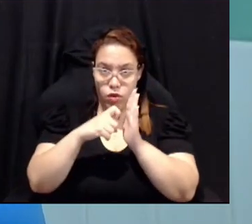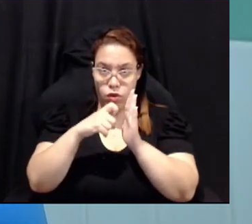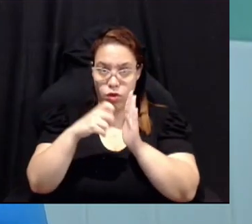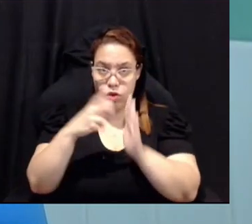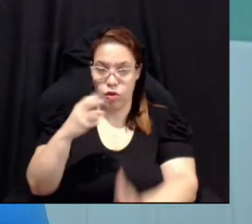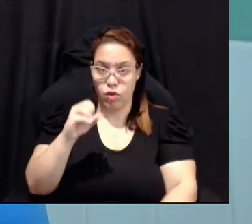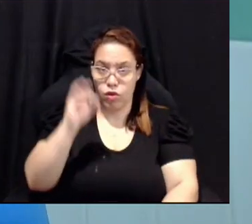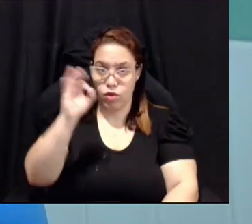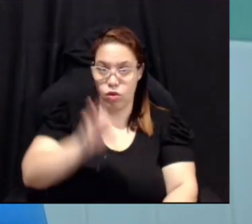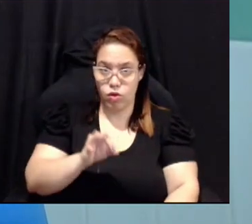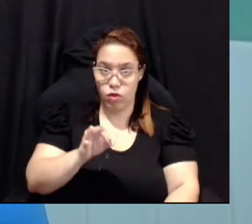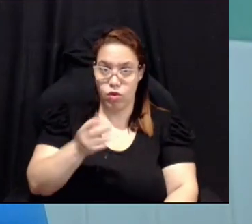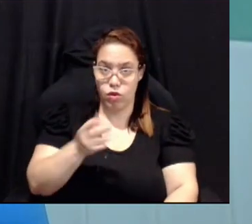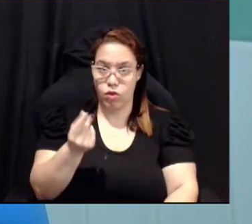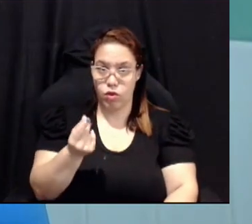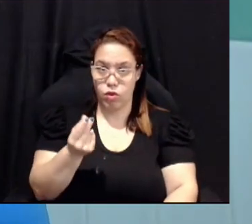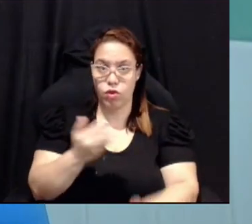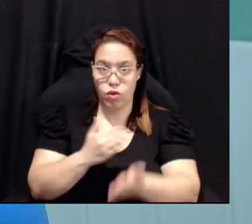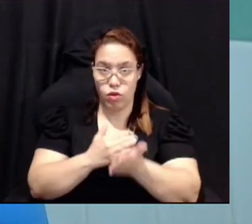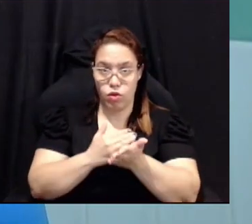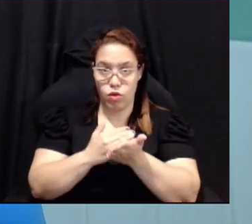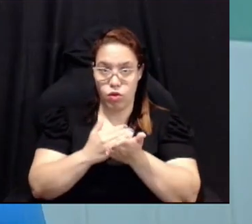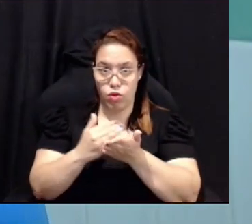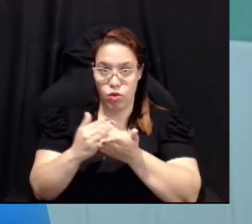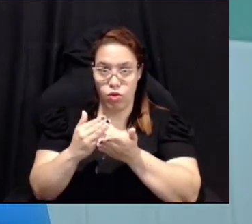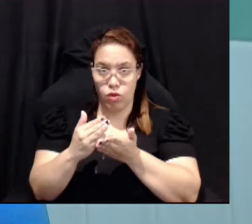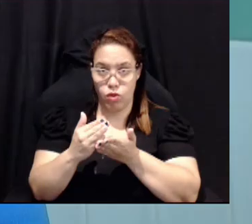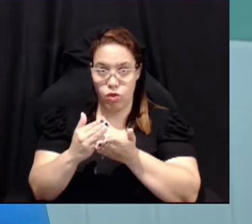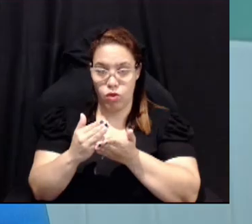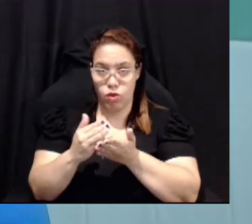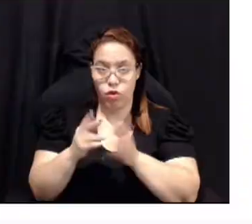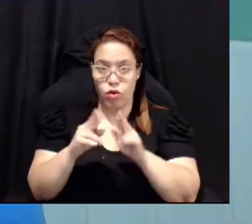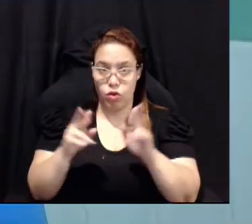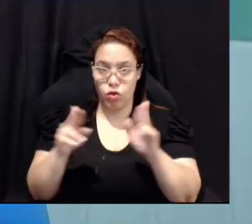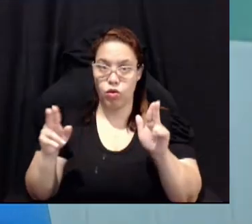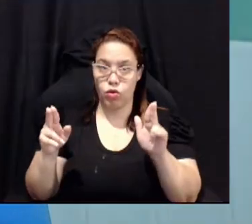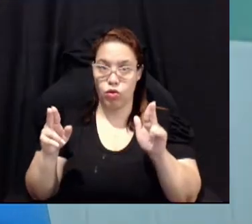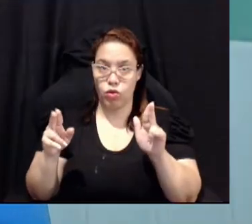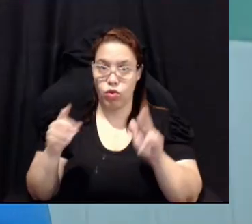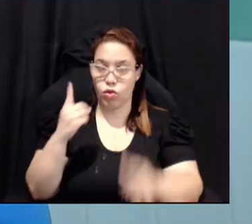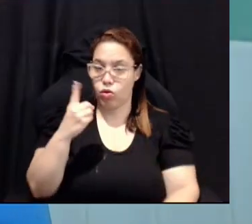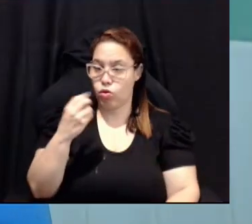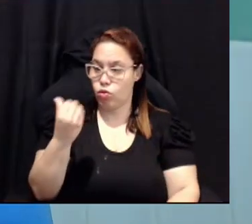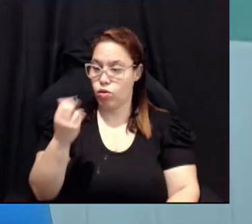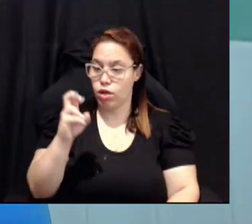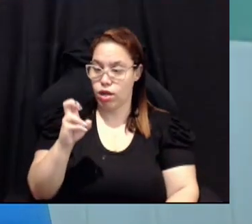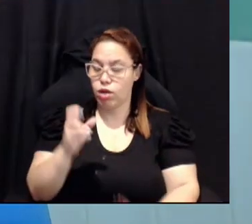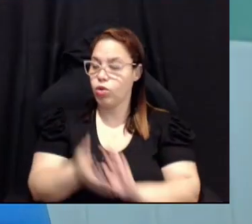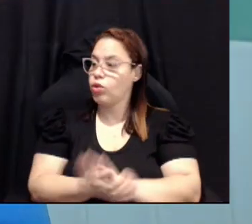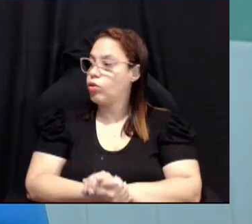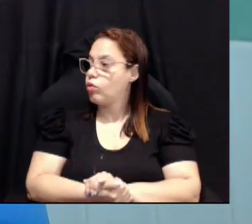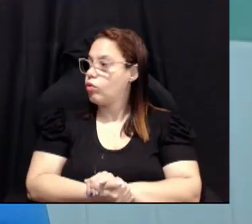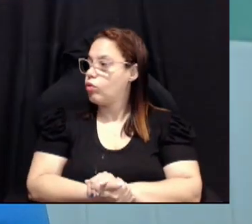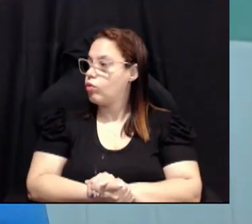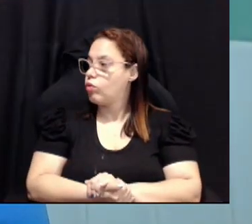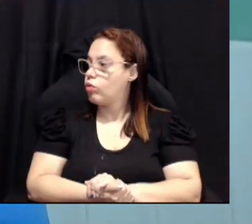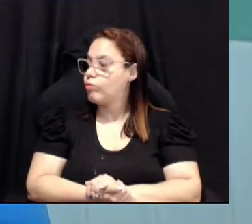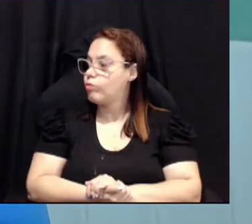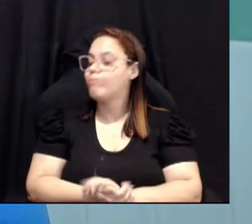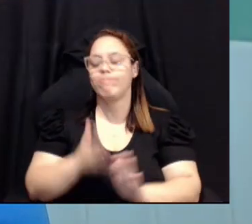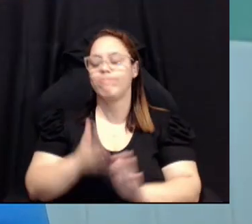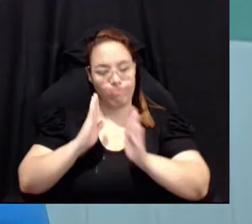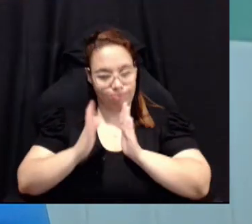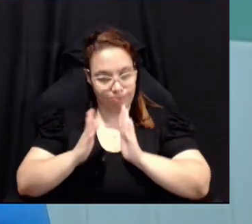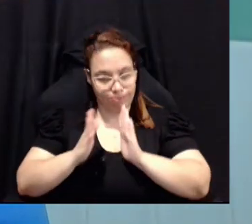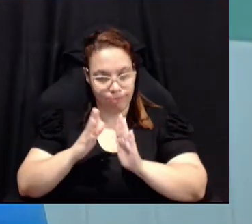valor, começa-se a cobrar um valor diferente. Então, é a partir de 165. A gente tem aí bastante prazo, quase